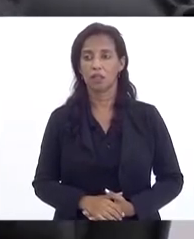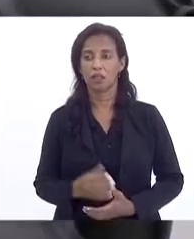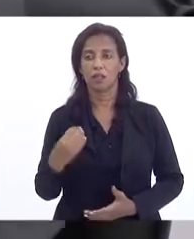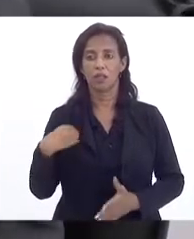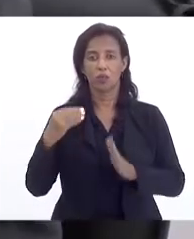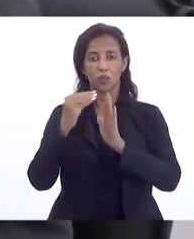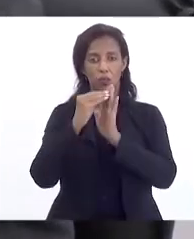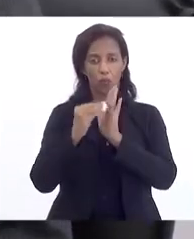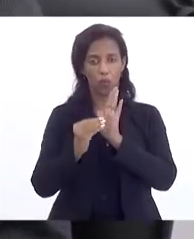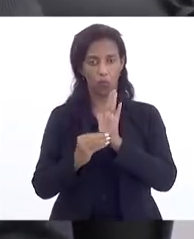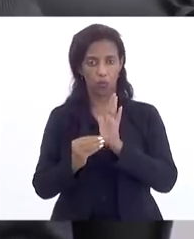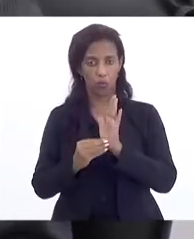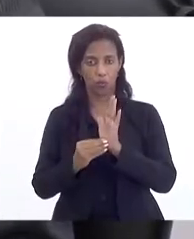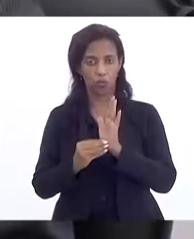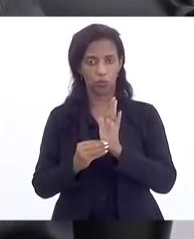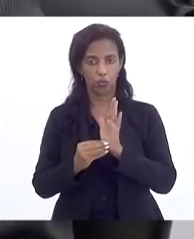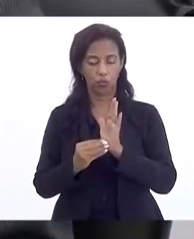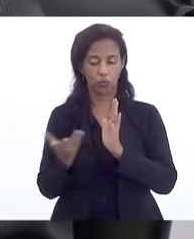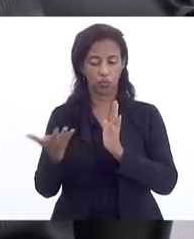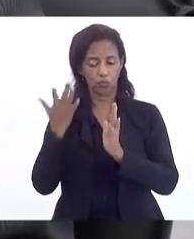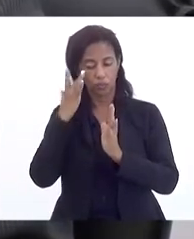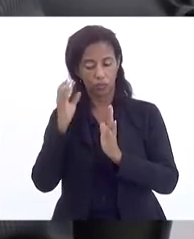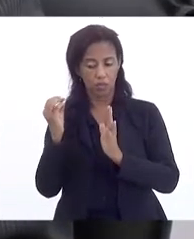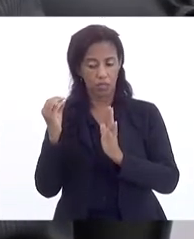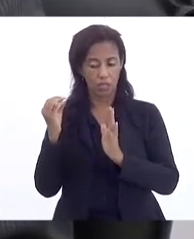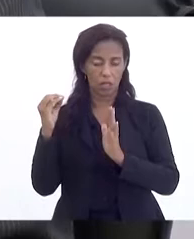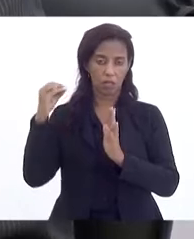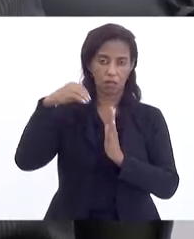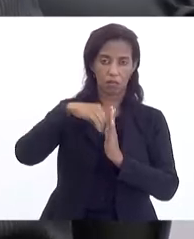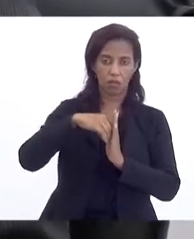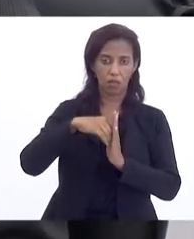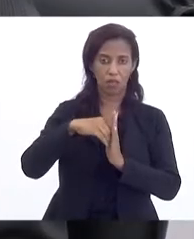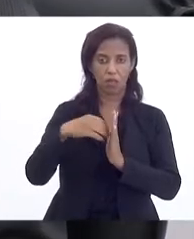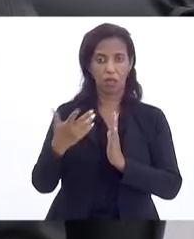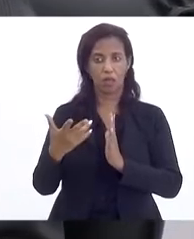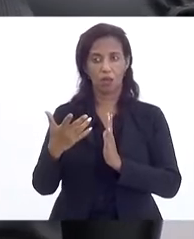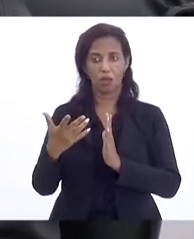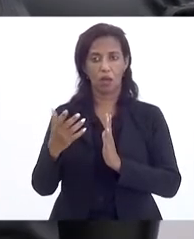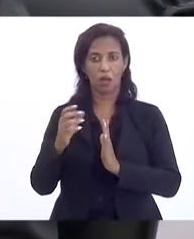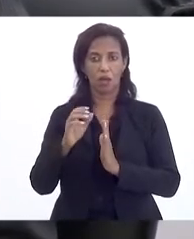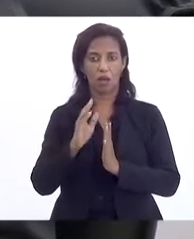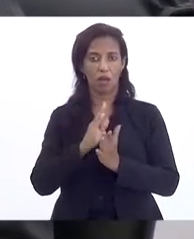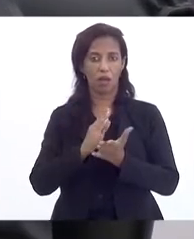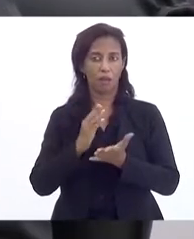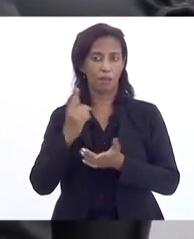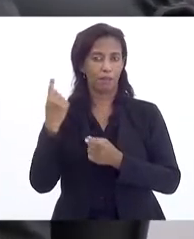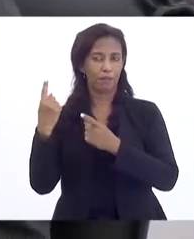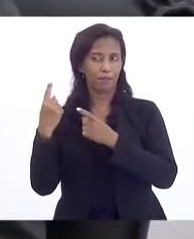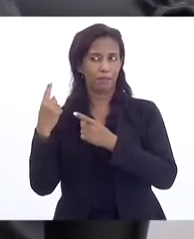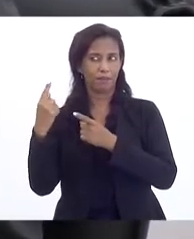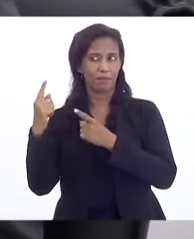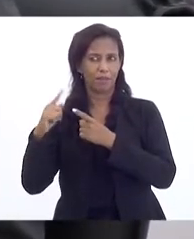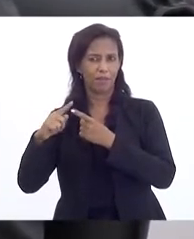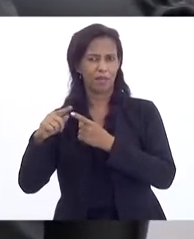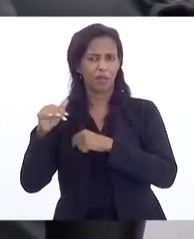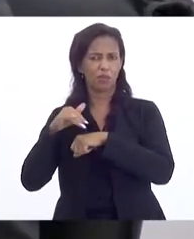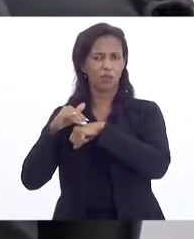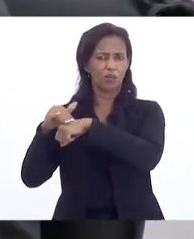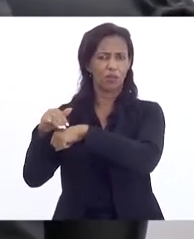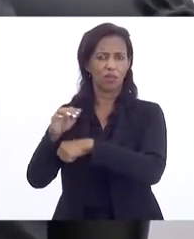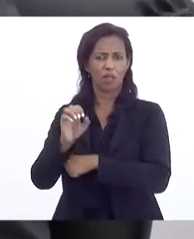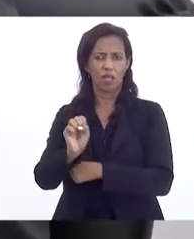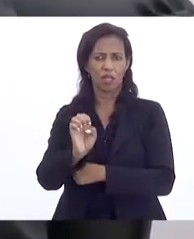conteúdo programático não caberia aqui uma diligência à SEDUC para ouvi-la. Para que não haja